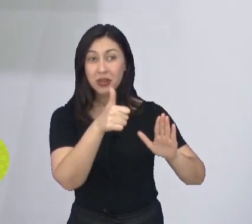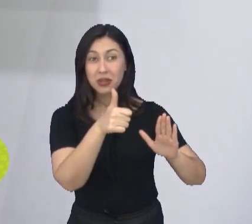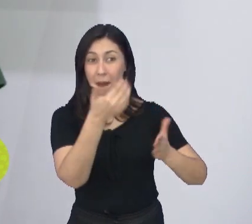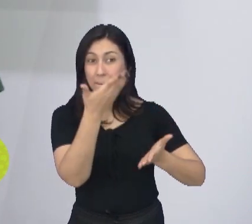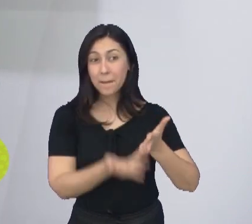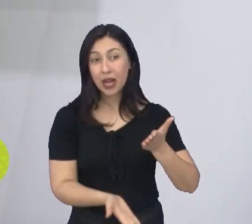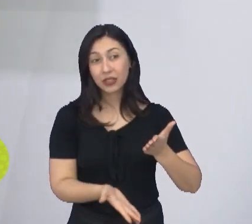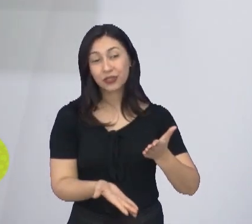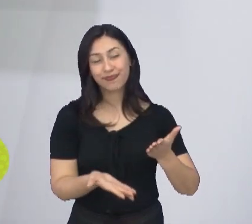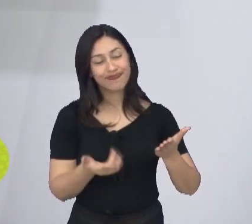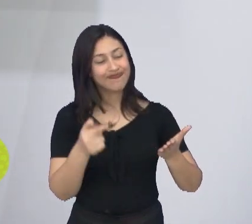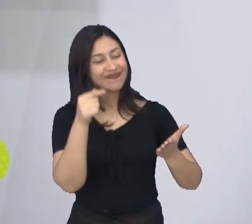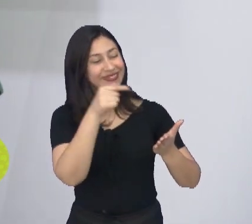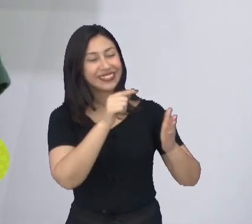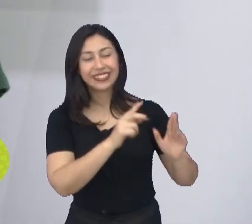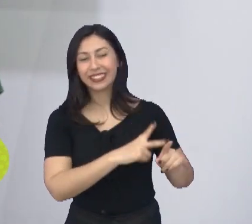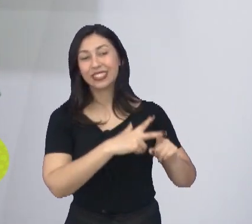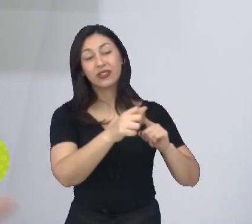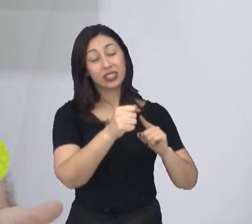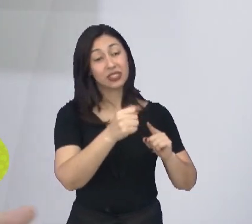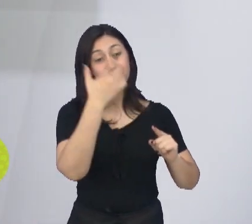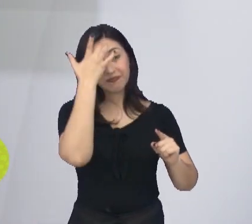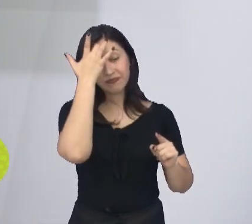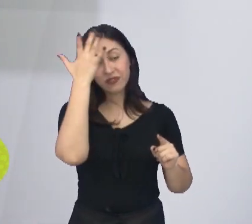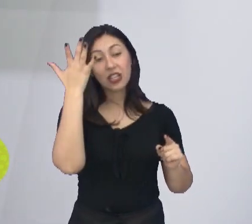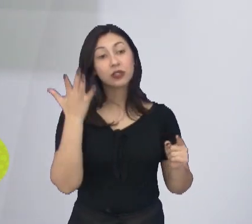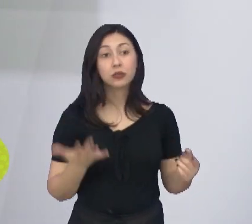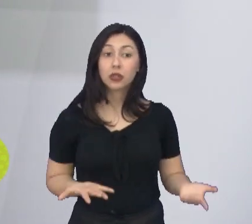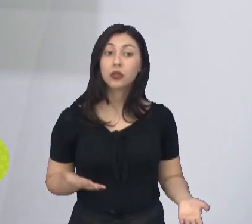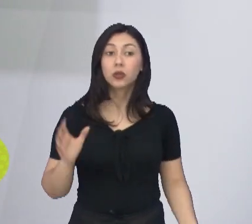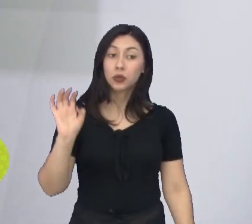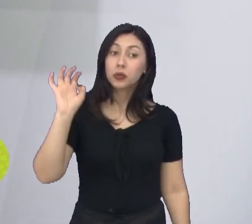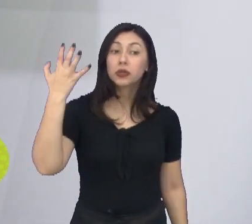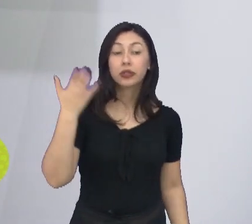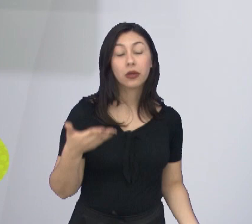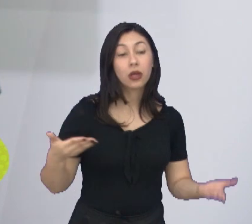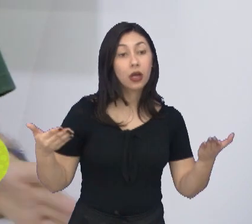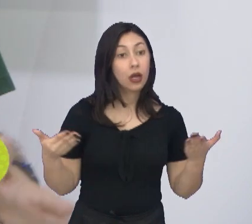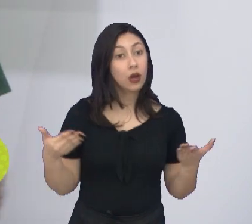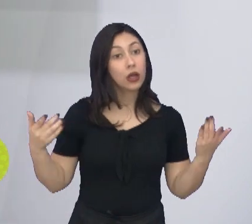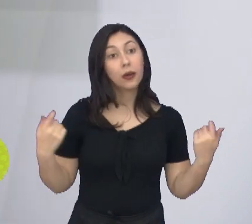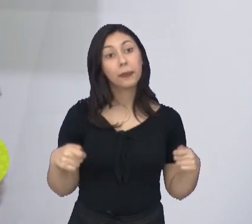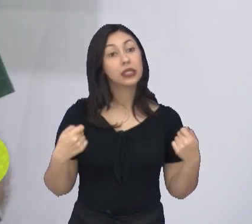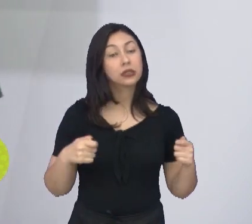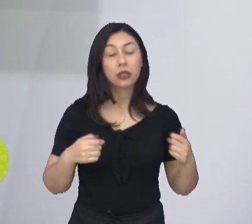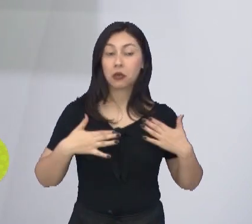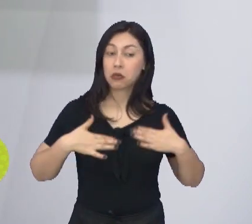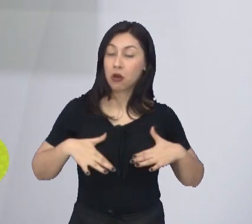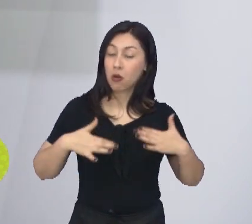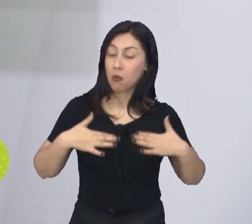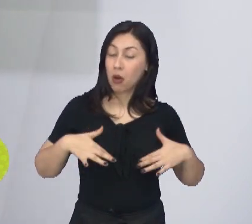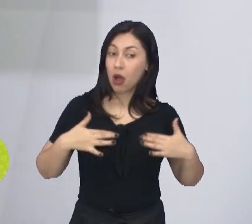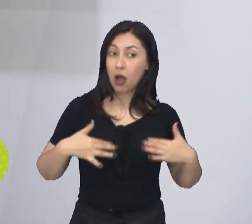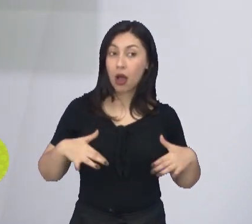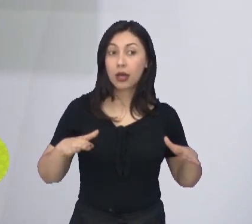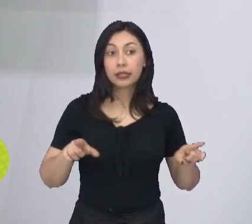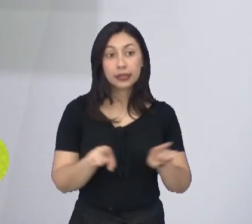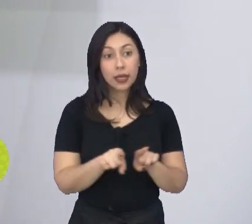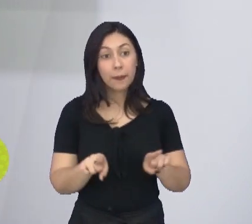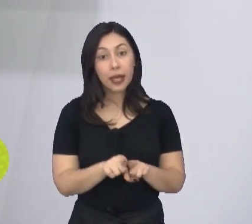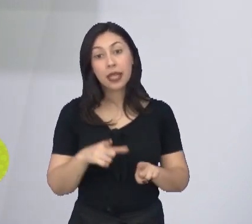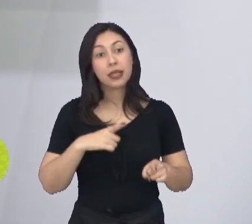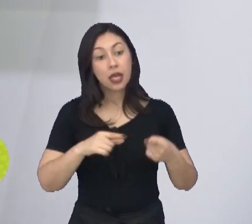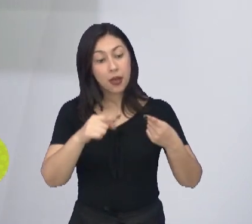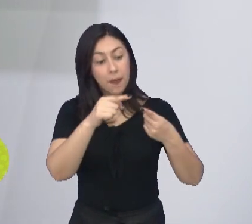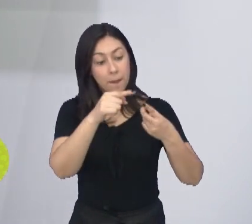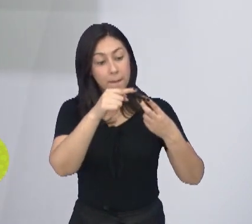Tá com 2-0, tá com uma vantagem, finalizar o jogo, e foi o que aconteceu. Agora é baixar a poeira, enfim, já tem uma